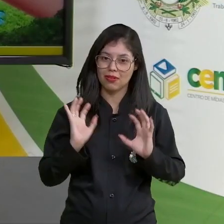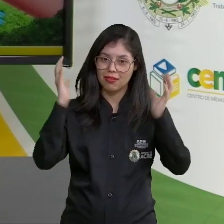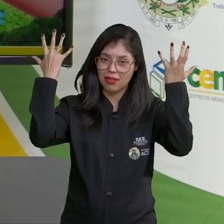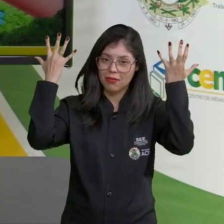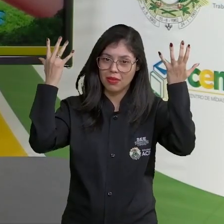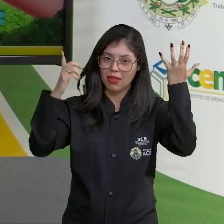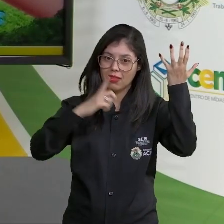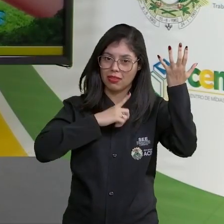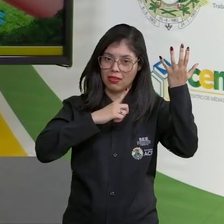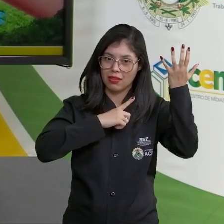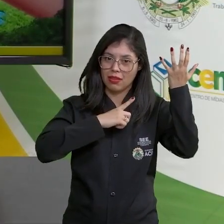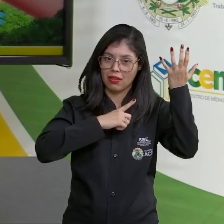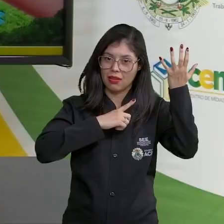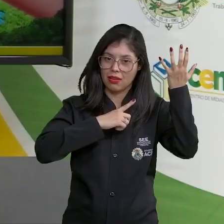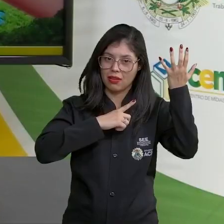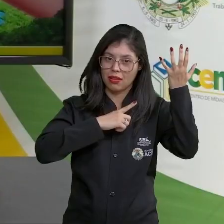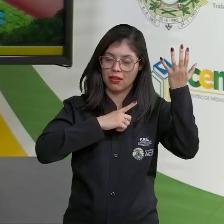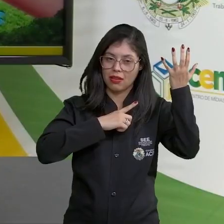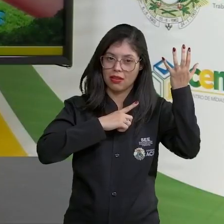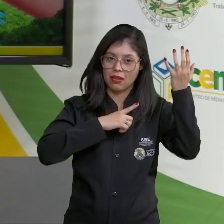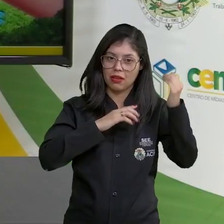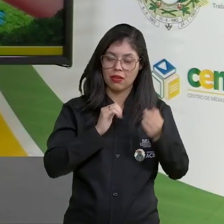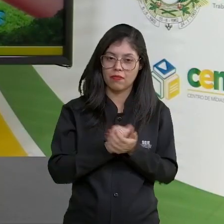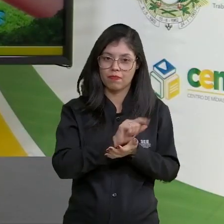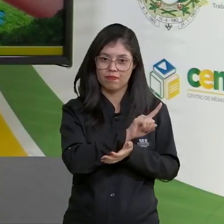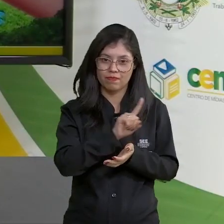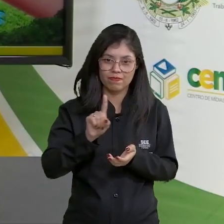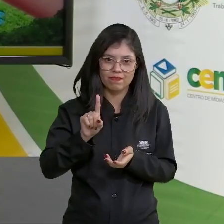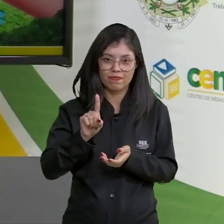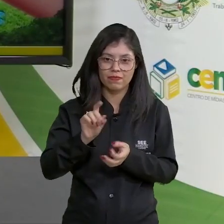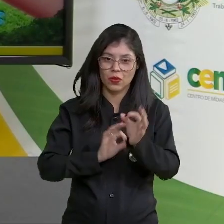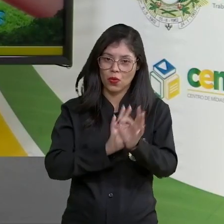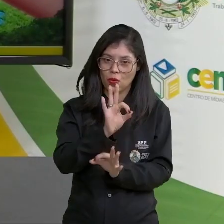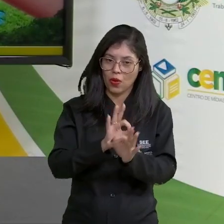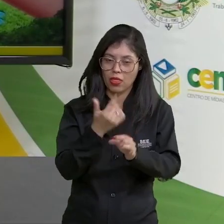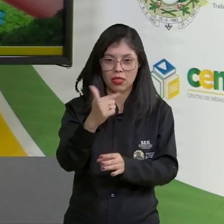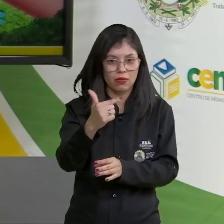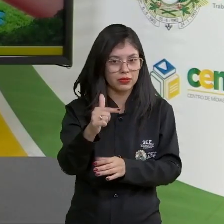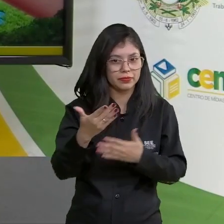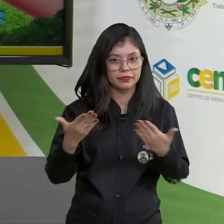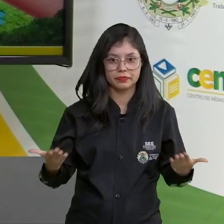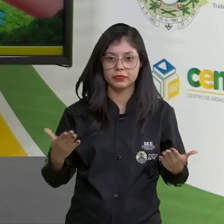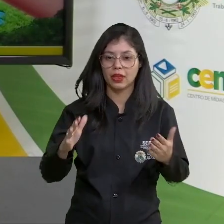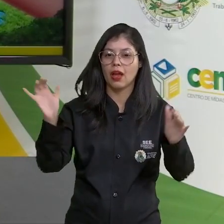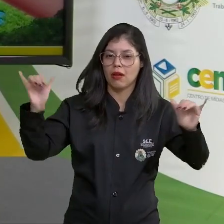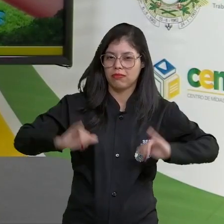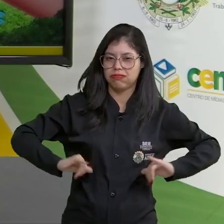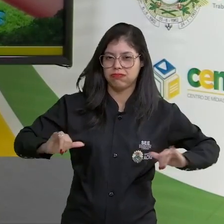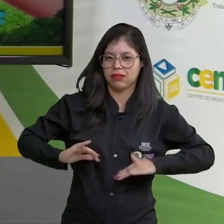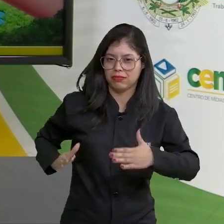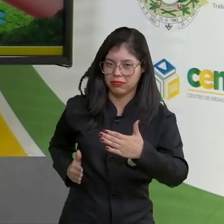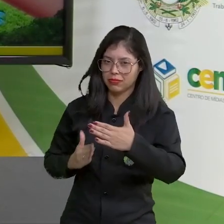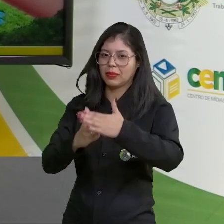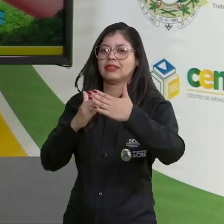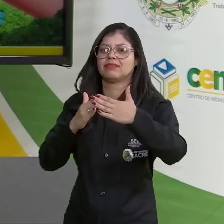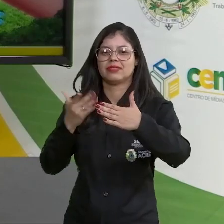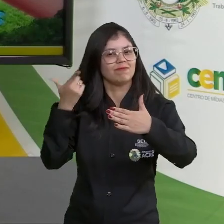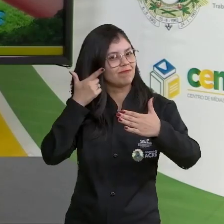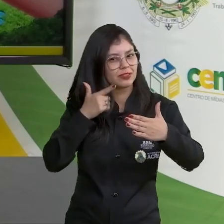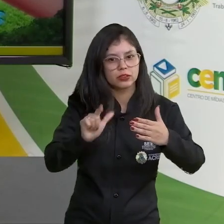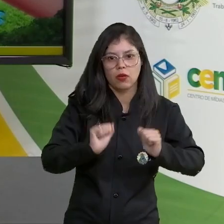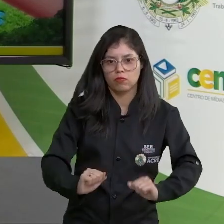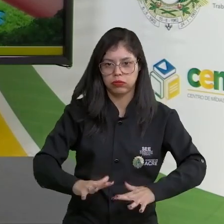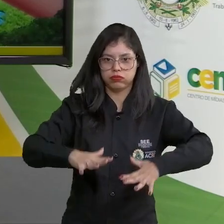está ficando muito, não está numa forma ordenada, elas vão sofrer esse impacto. Elas não vão conseguir